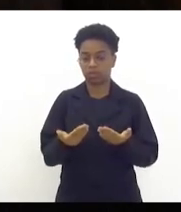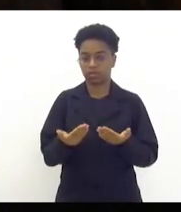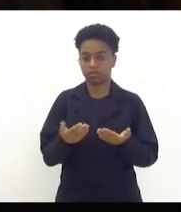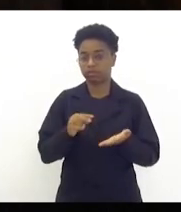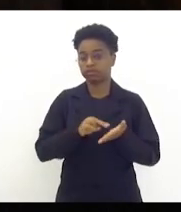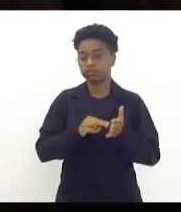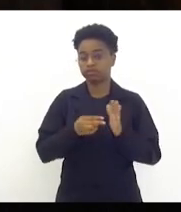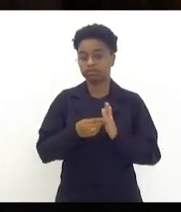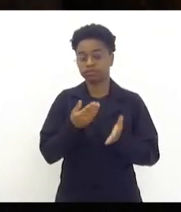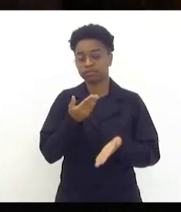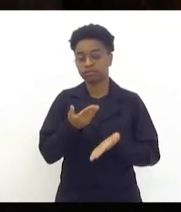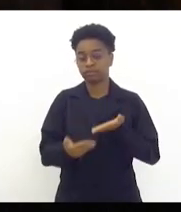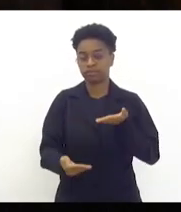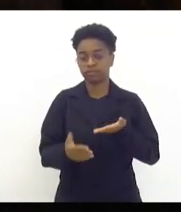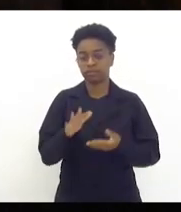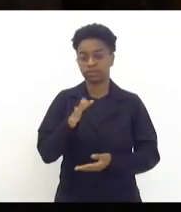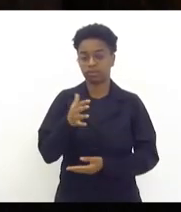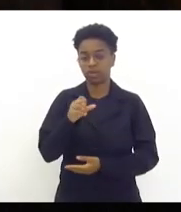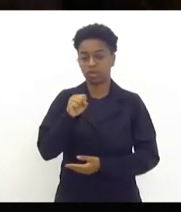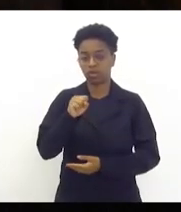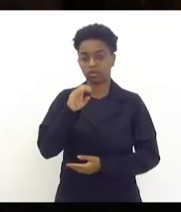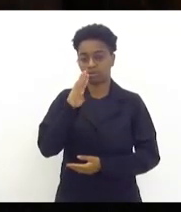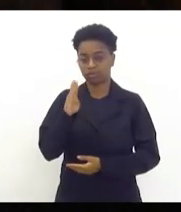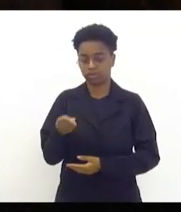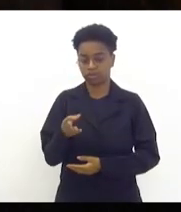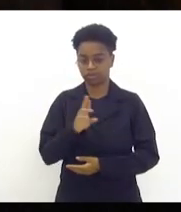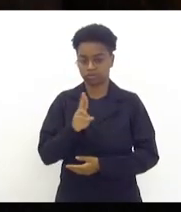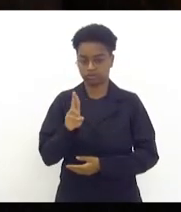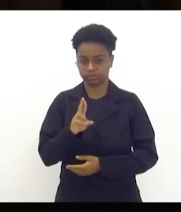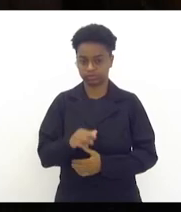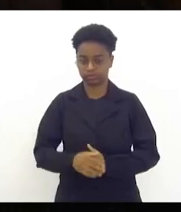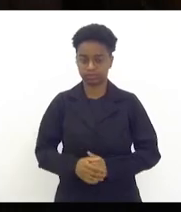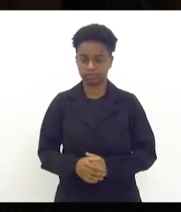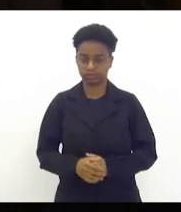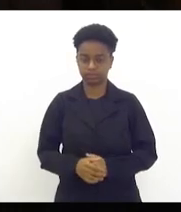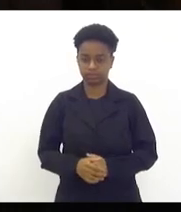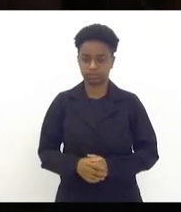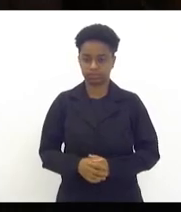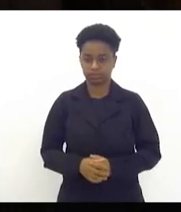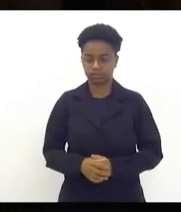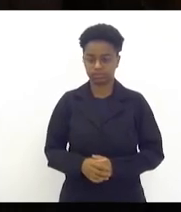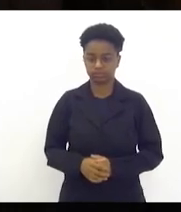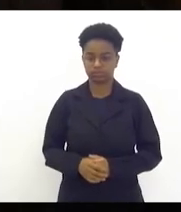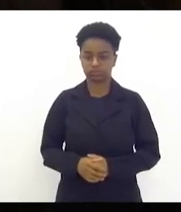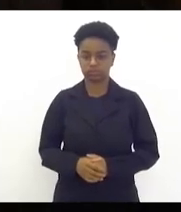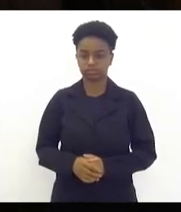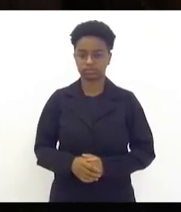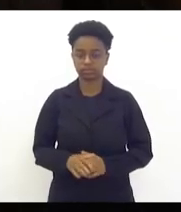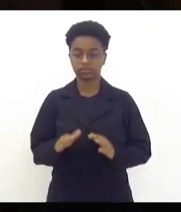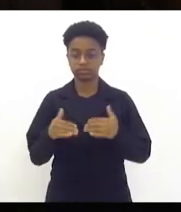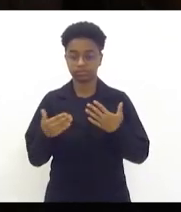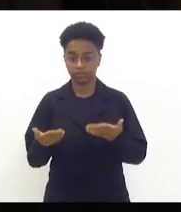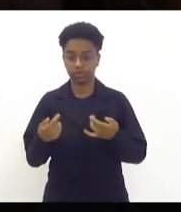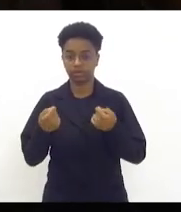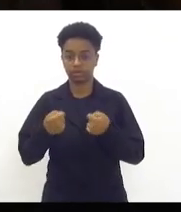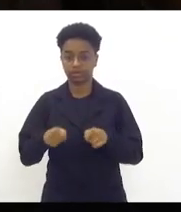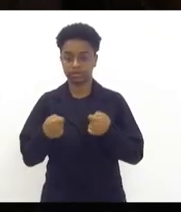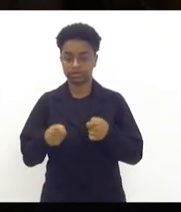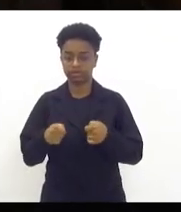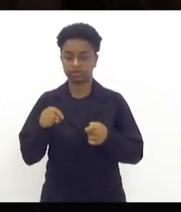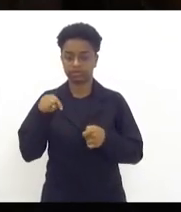uma perda na ordem de 8 bilhões de reais. Então, é necessário que também o